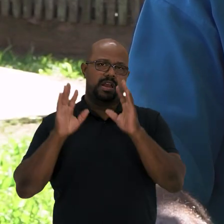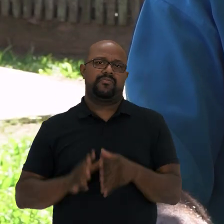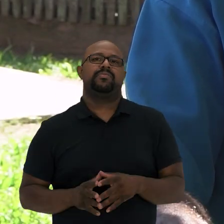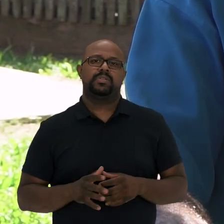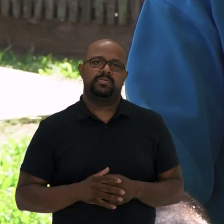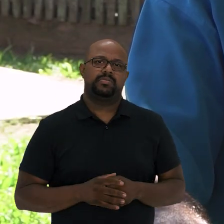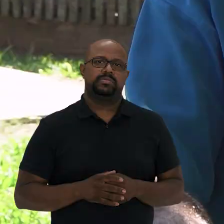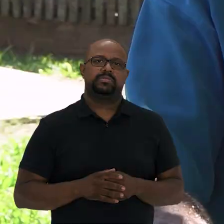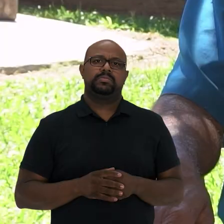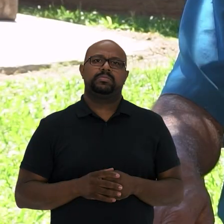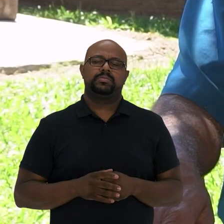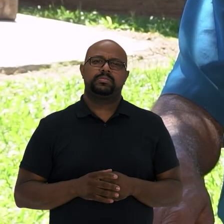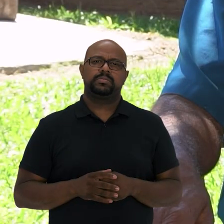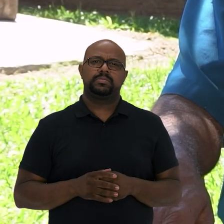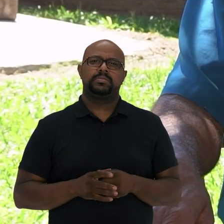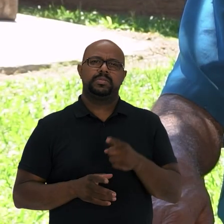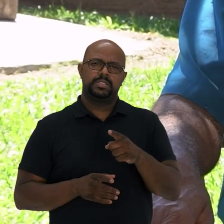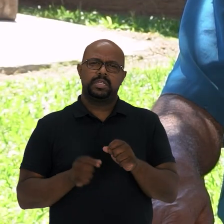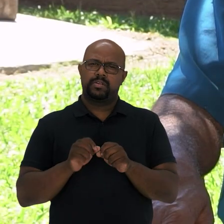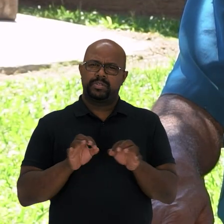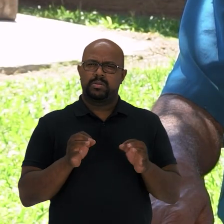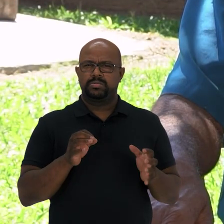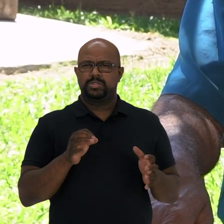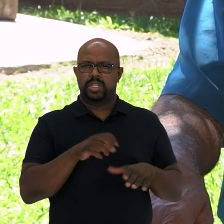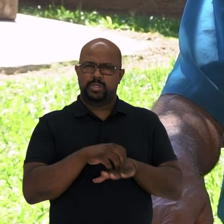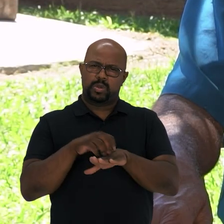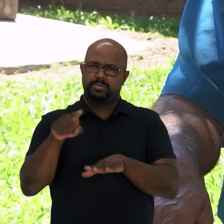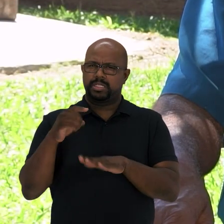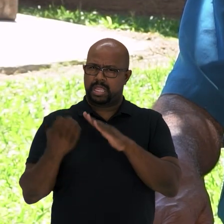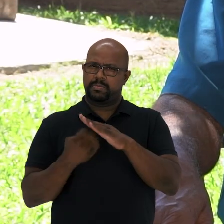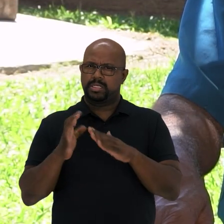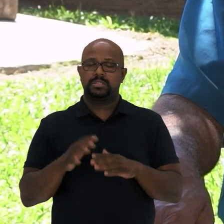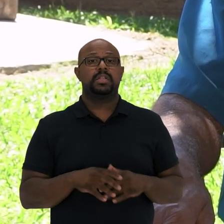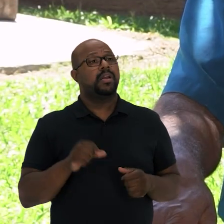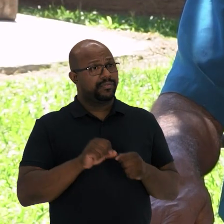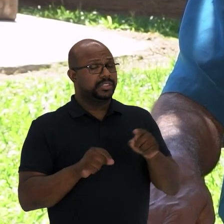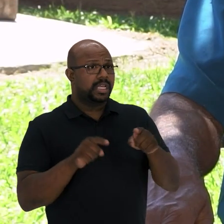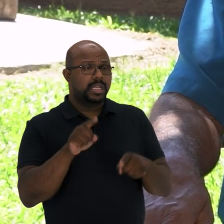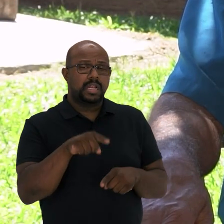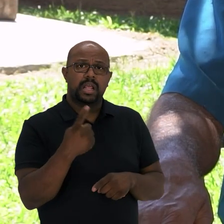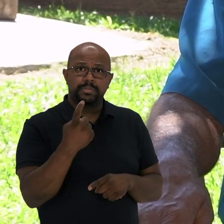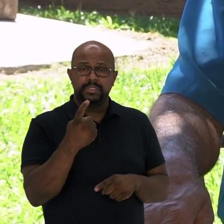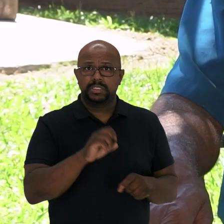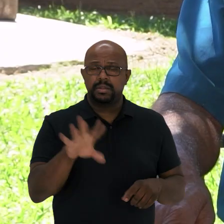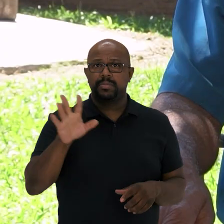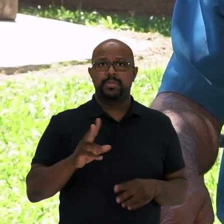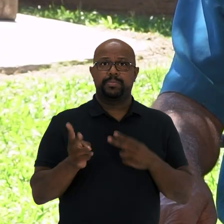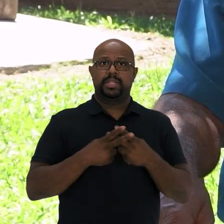ali, levavam. Mas o senhor fez alguns transportes para essa empresa também? Fiz aquela que me